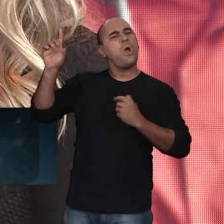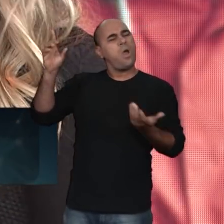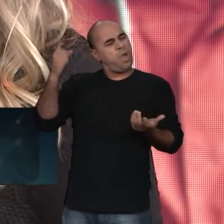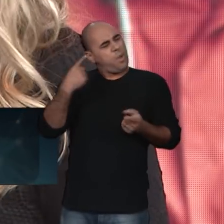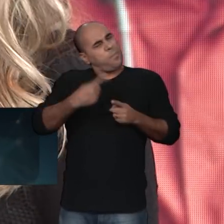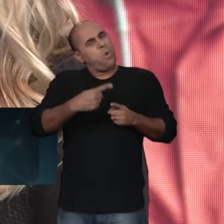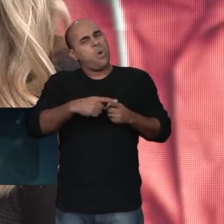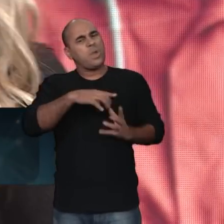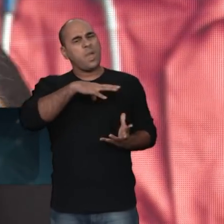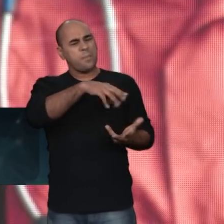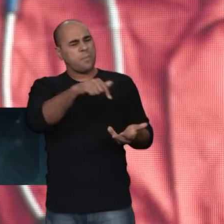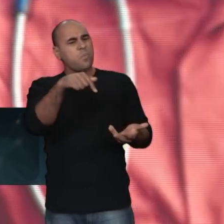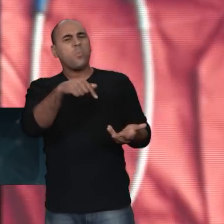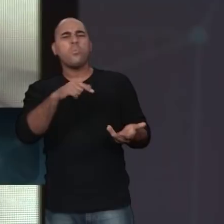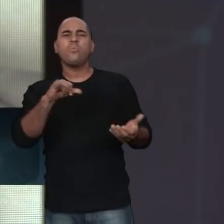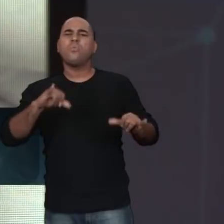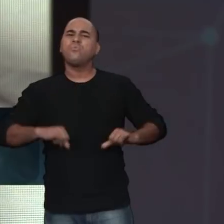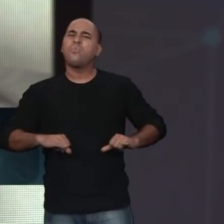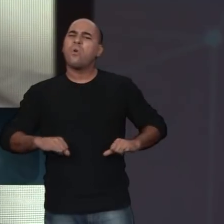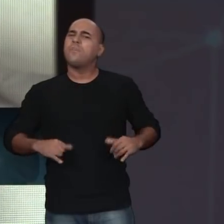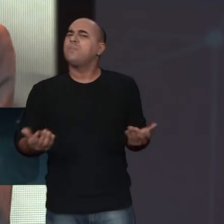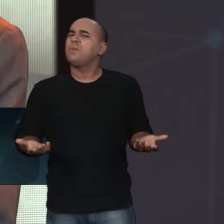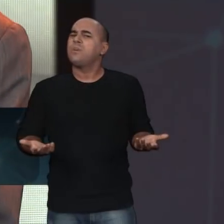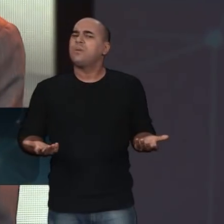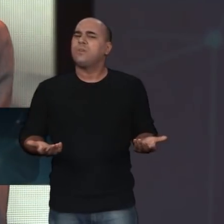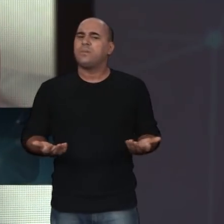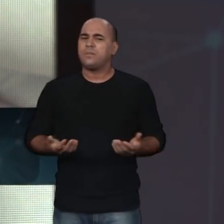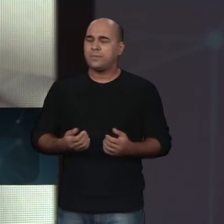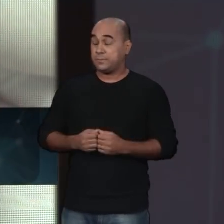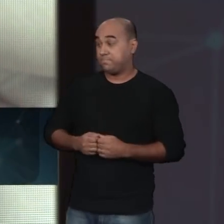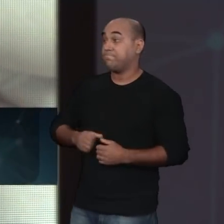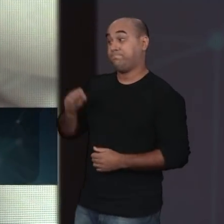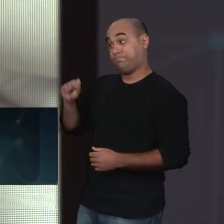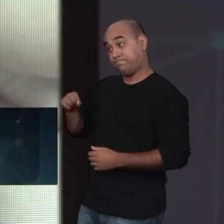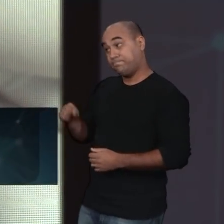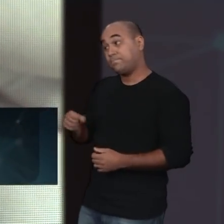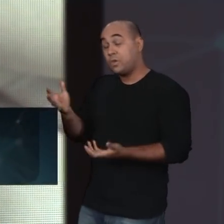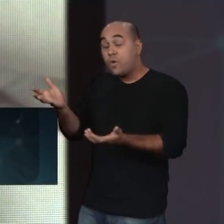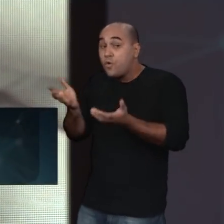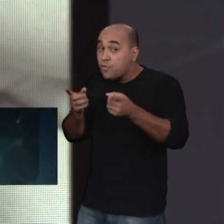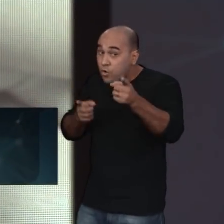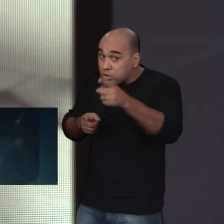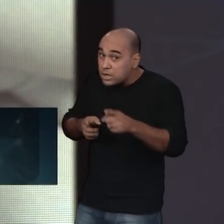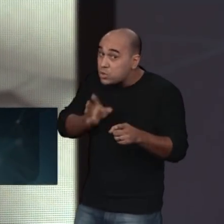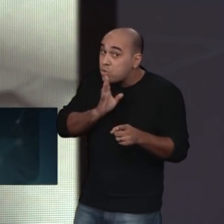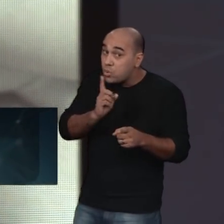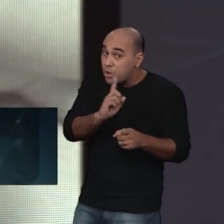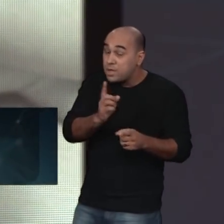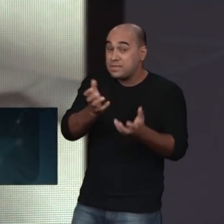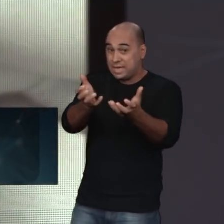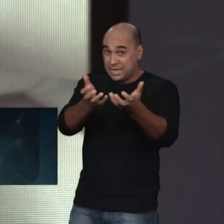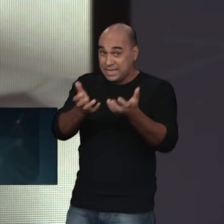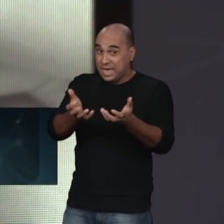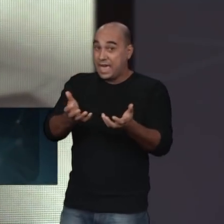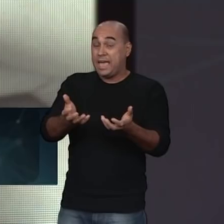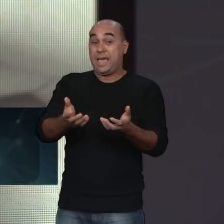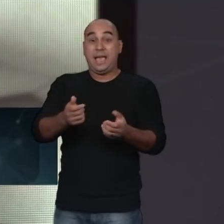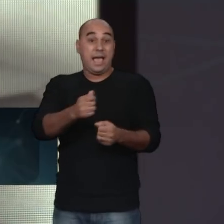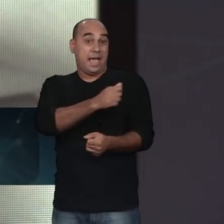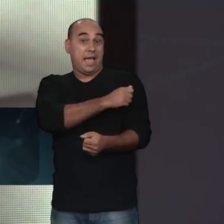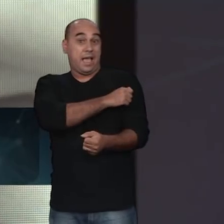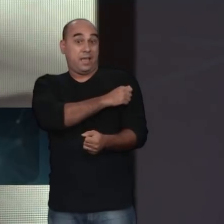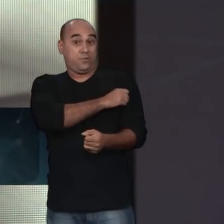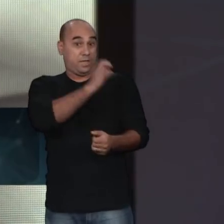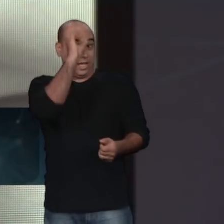nesse presente. É isso mesmo. Se você aí de casa ainda não conhece e quer ser um aluno do professor